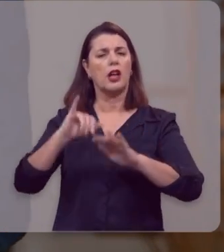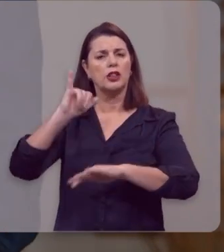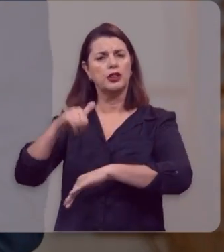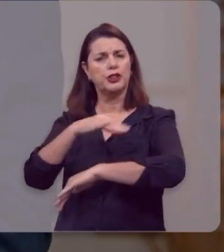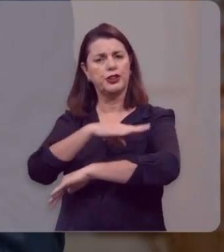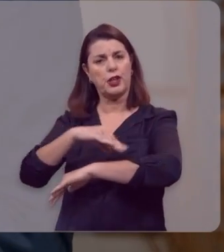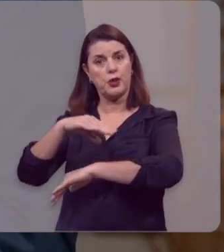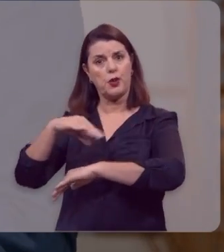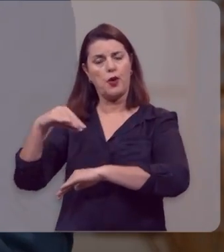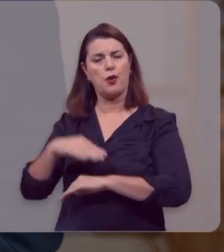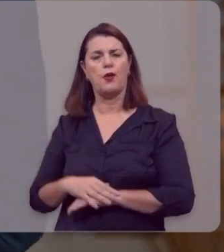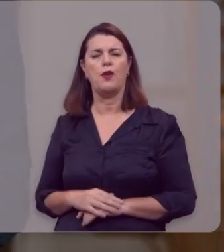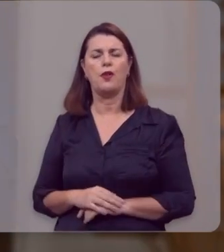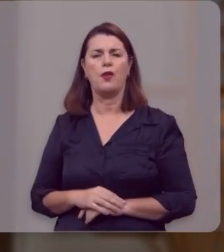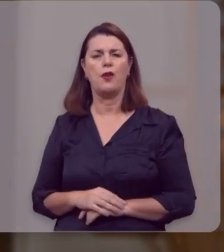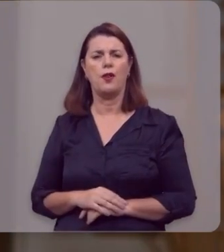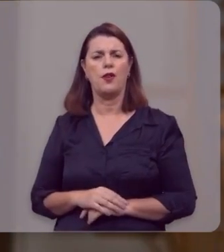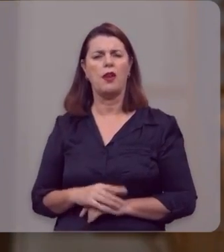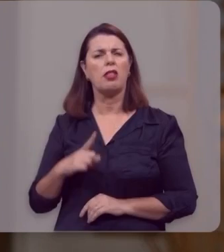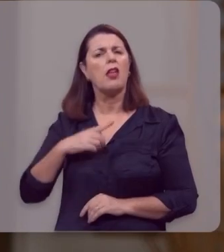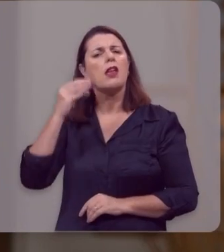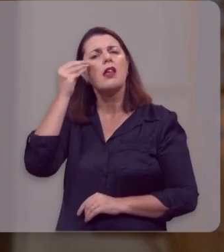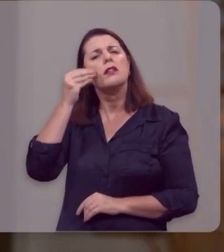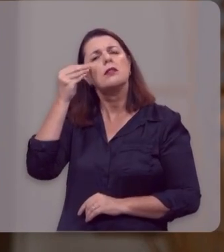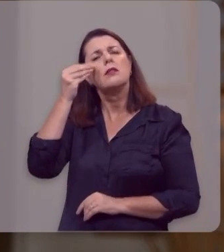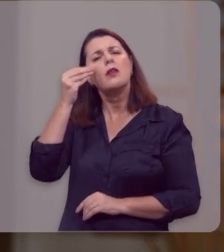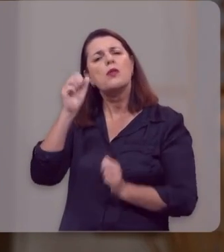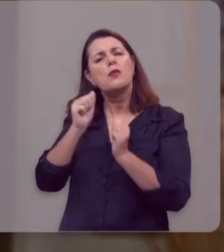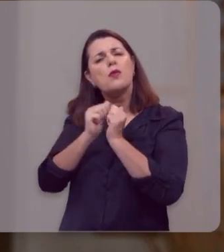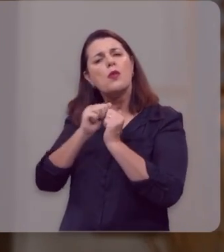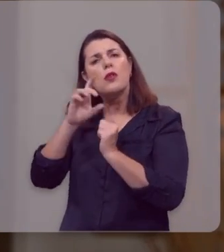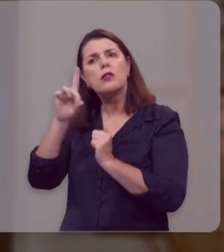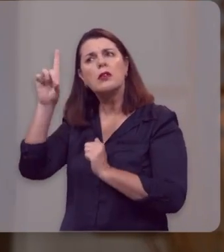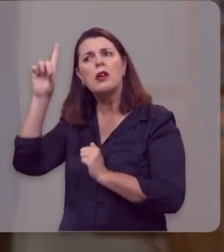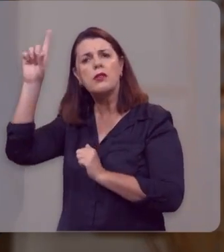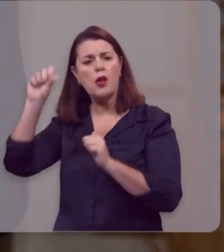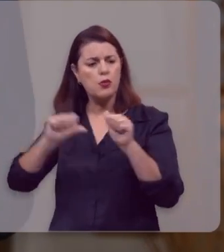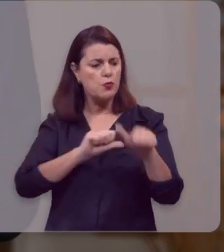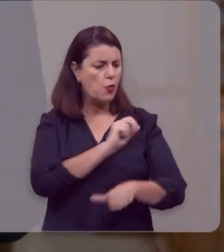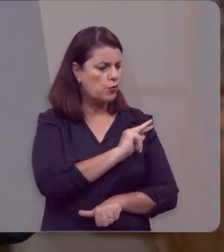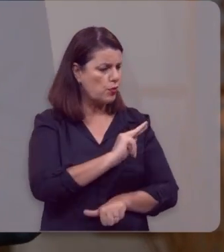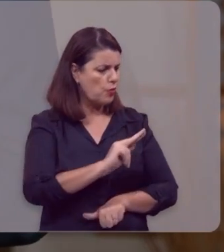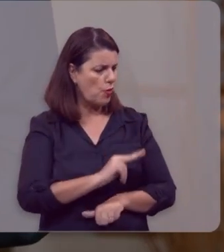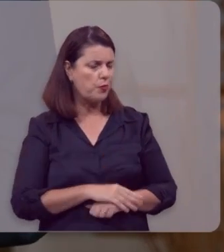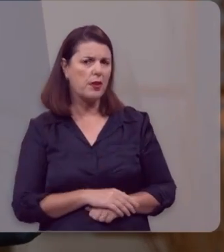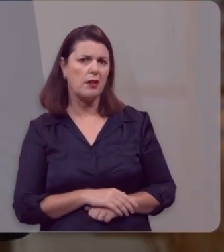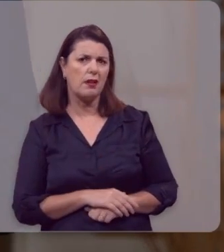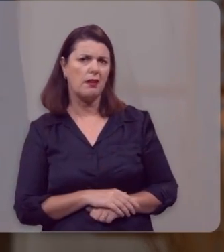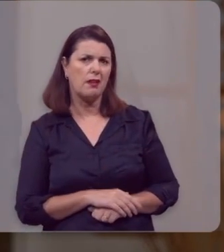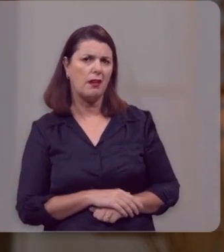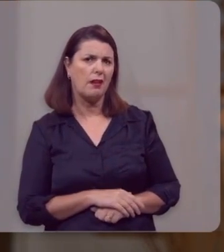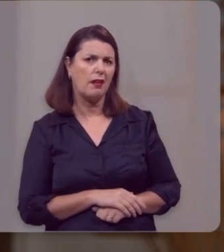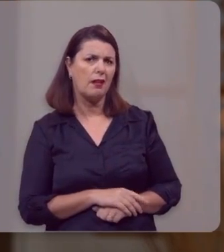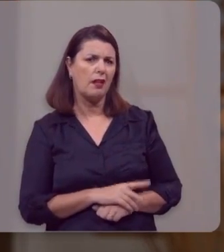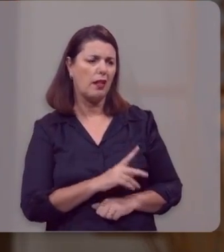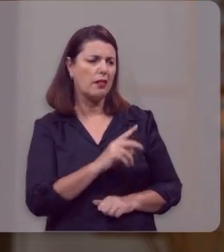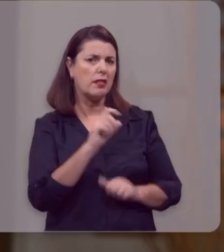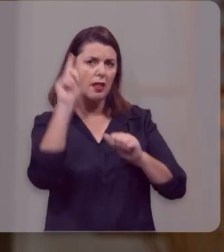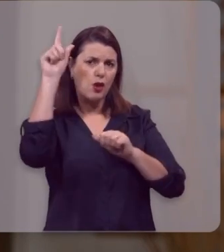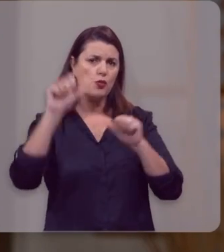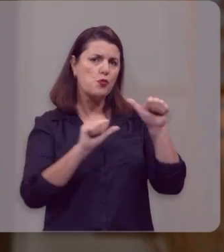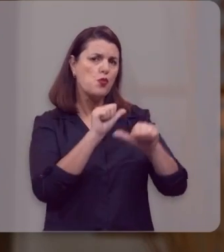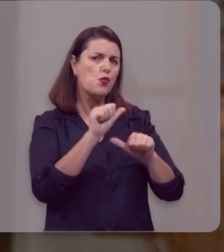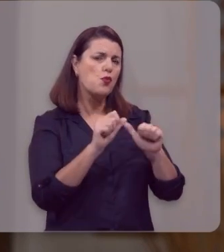Jacó vai ter uma experiência com Deus ali, porque ali Deus muda o nome dele. Deus muda a vida